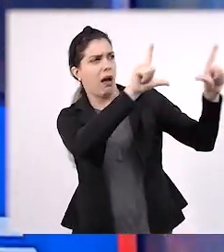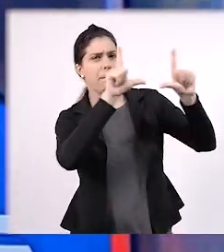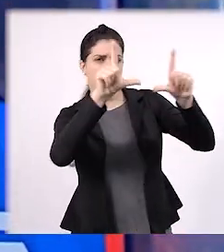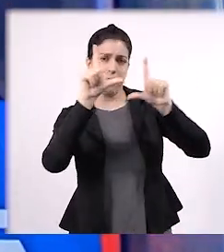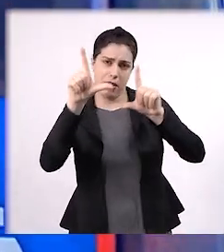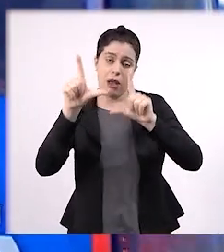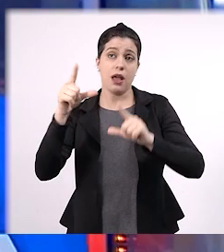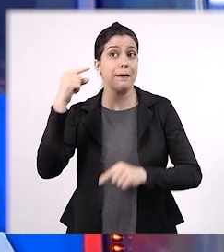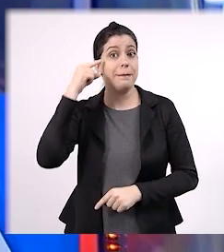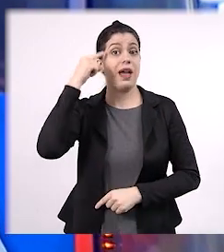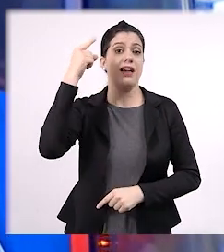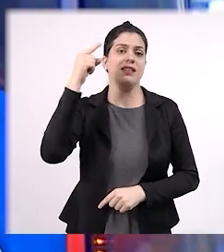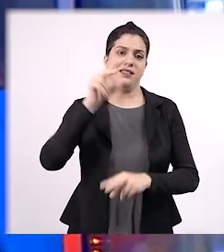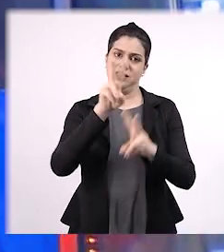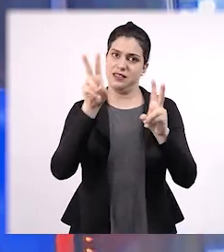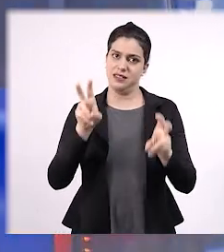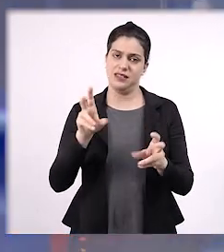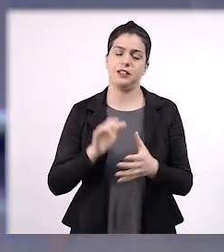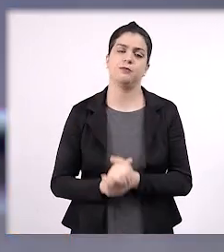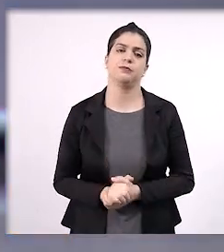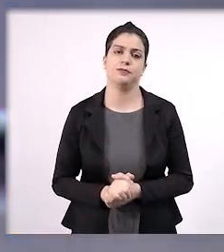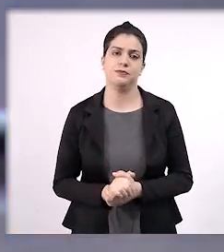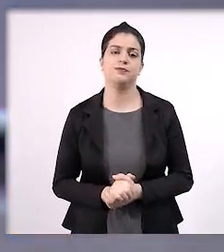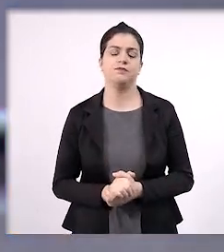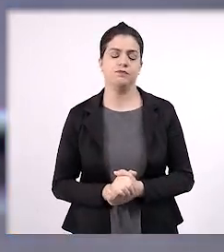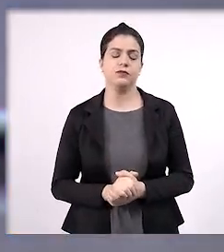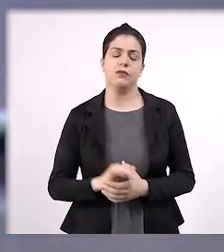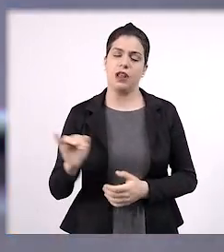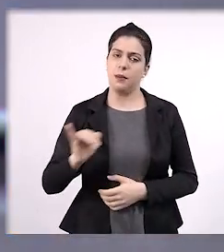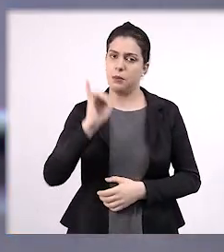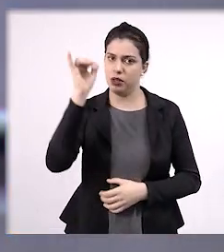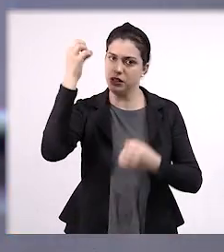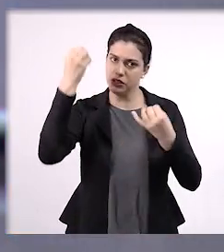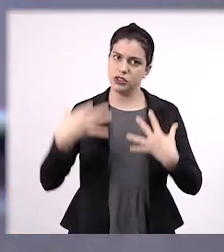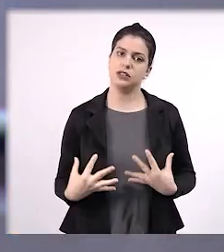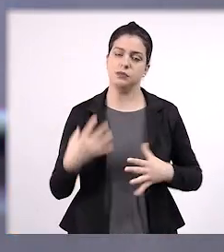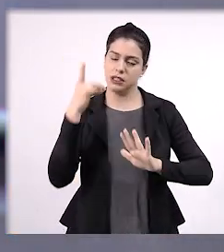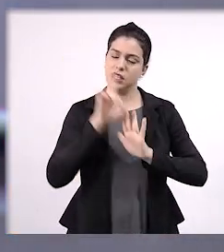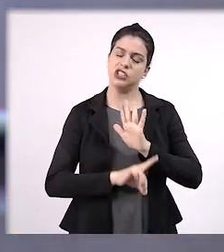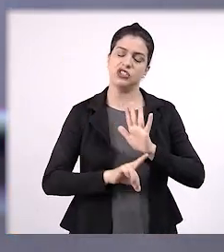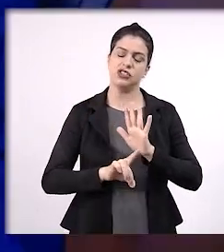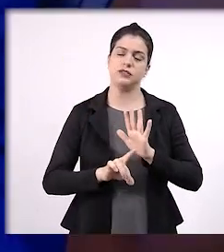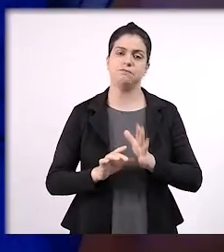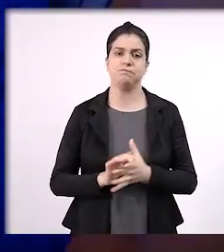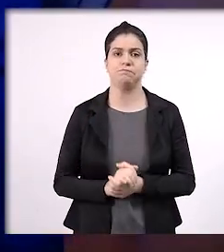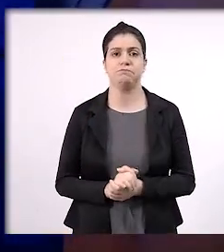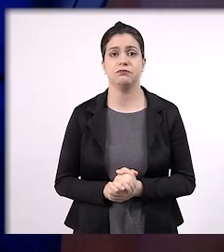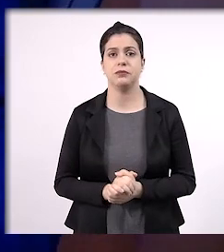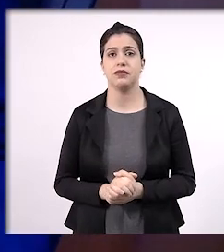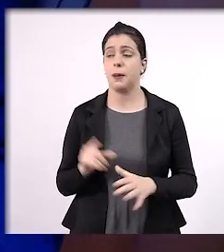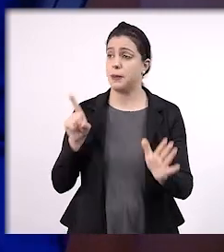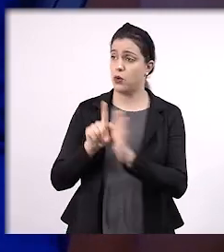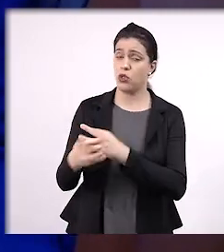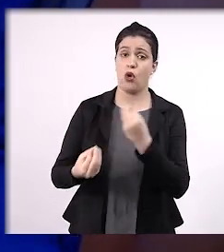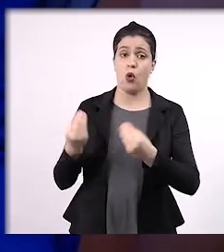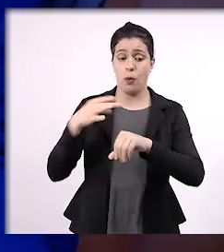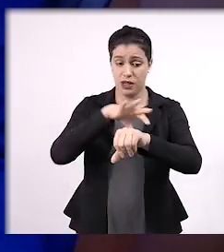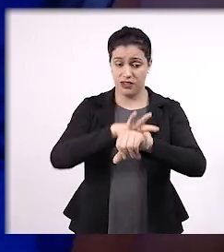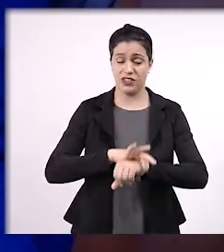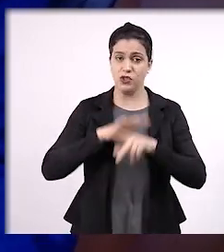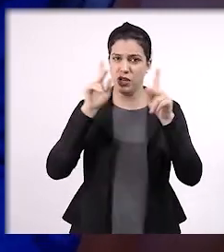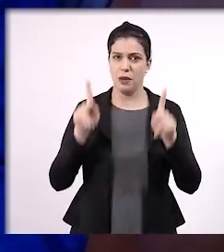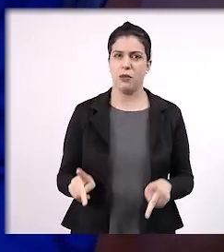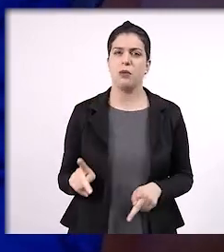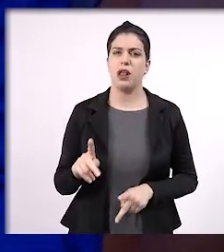isso e se pensa sobre isso. Eu acho que se pauta os direitos dos idosos. É muito importante. Como que a Defensoria Pública